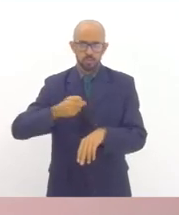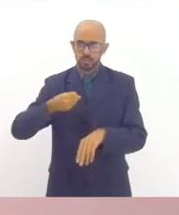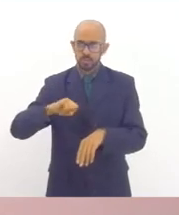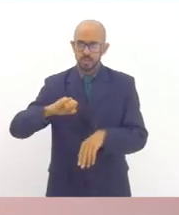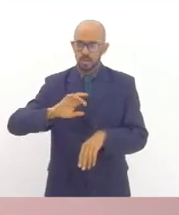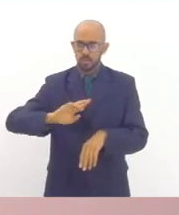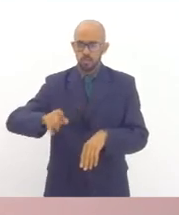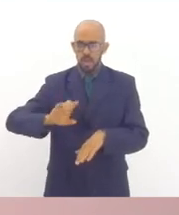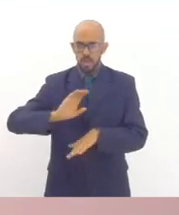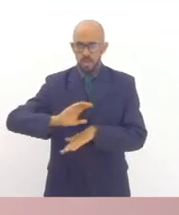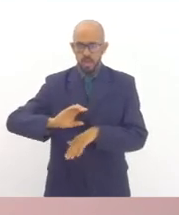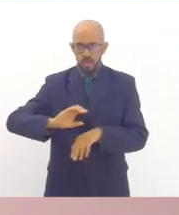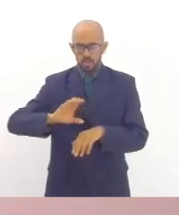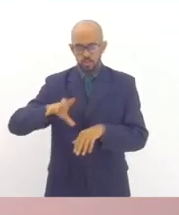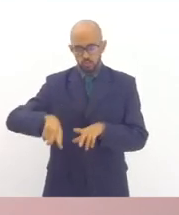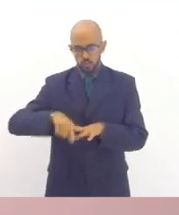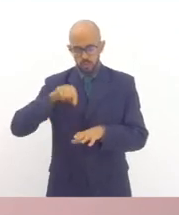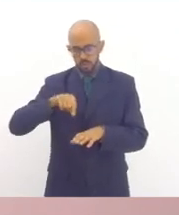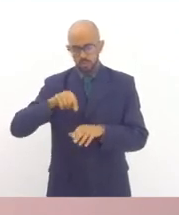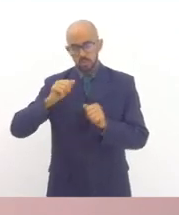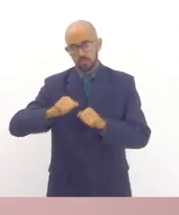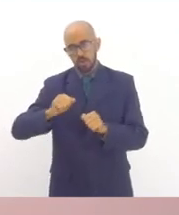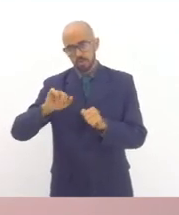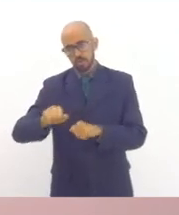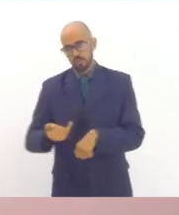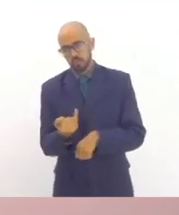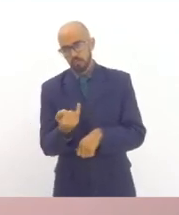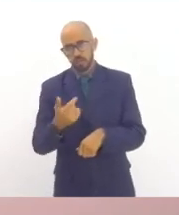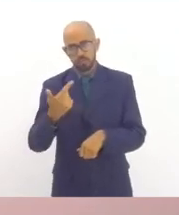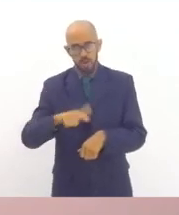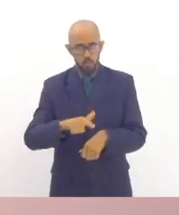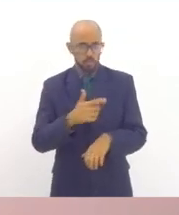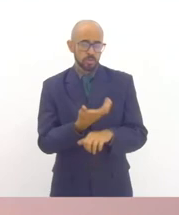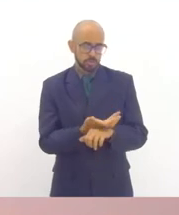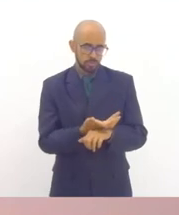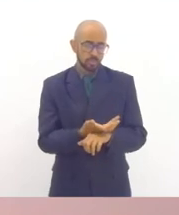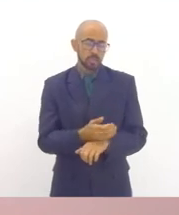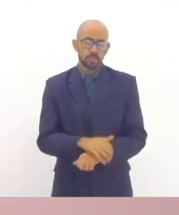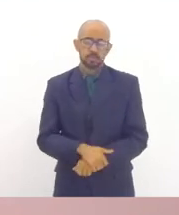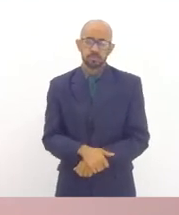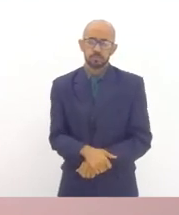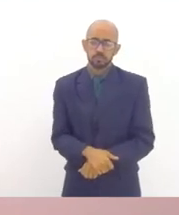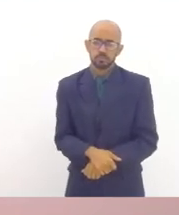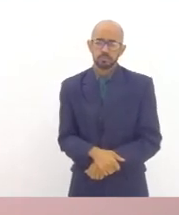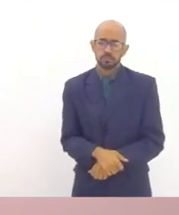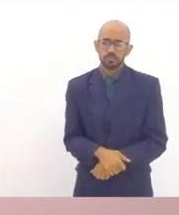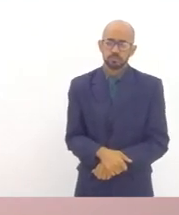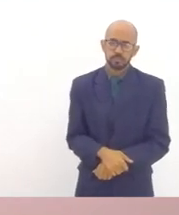ser aproveitado para outras disciplinas. Então,